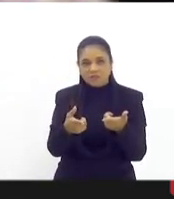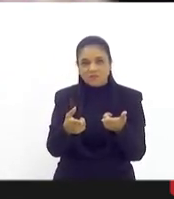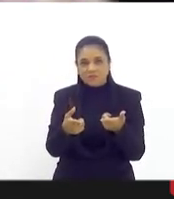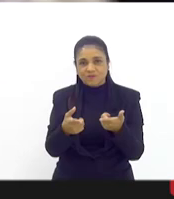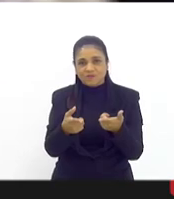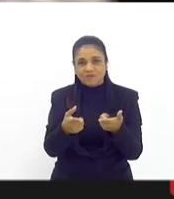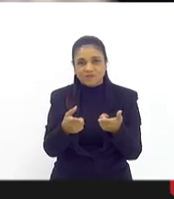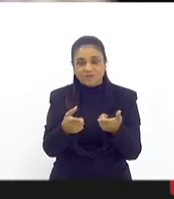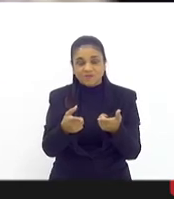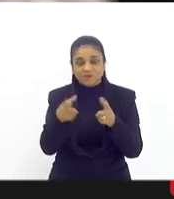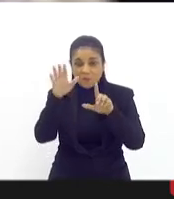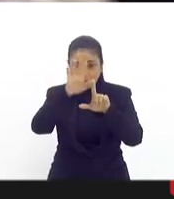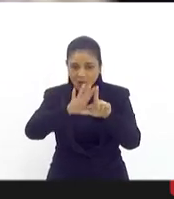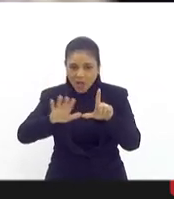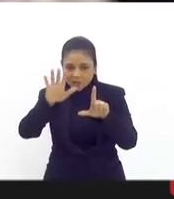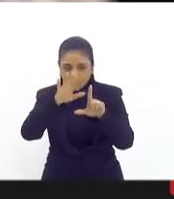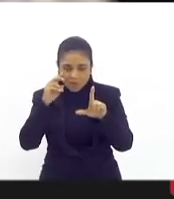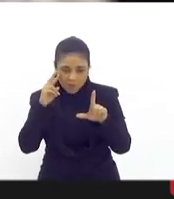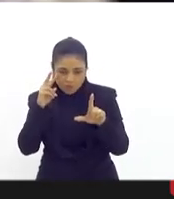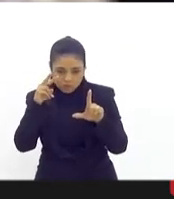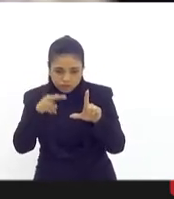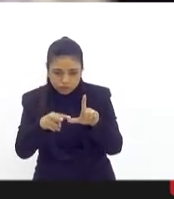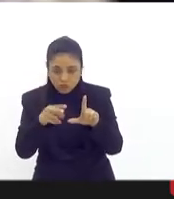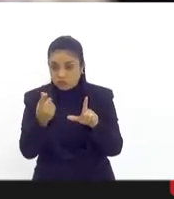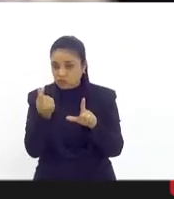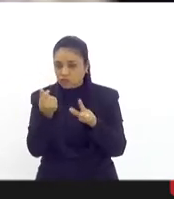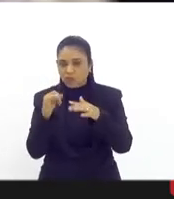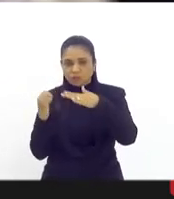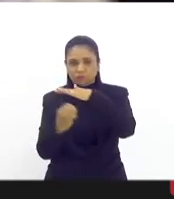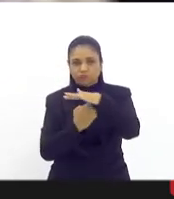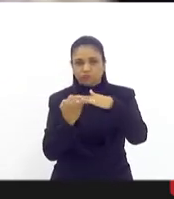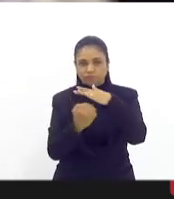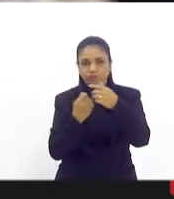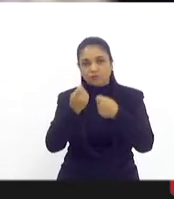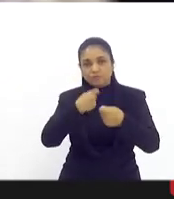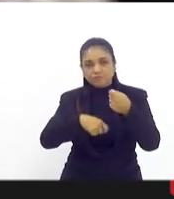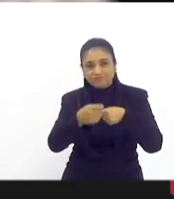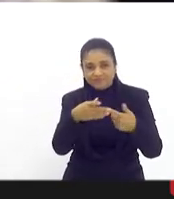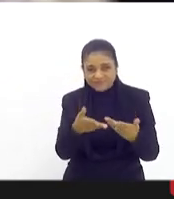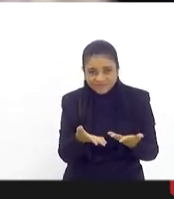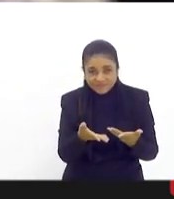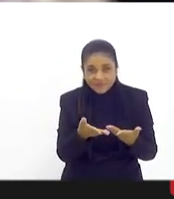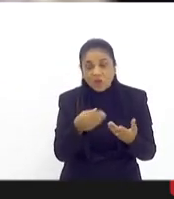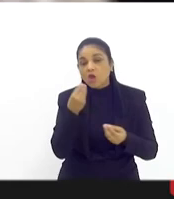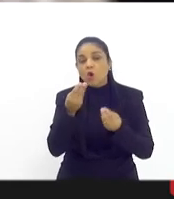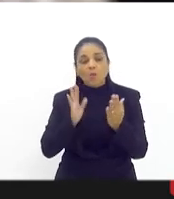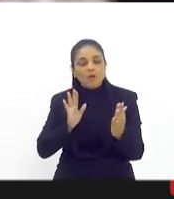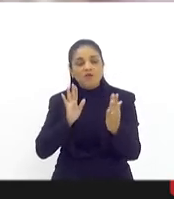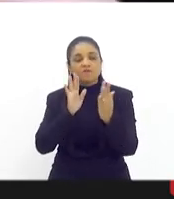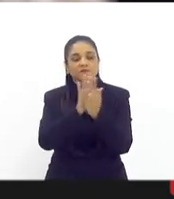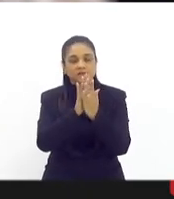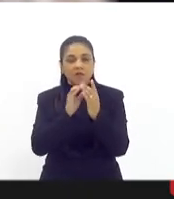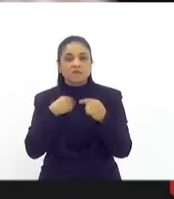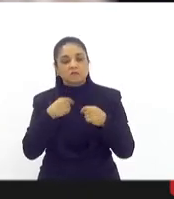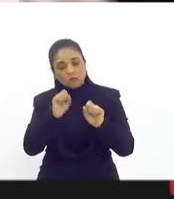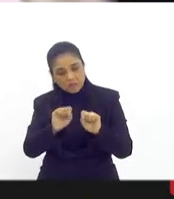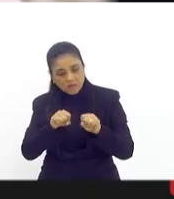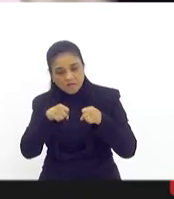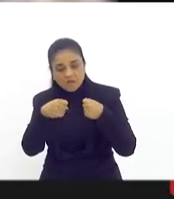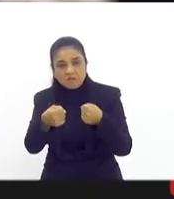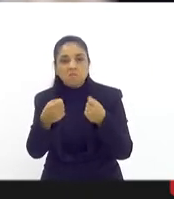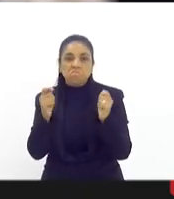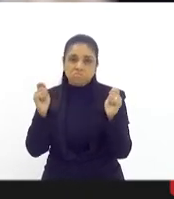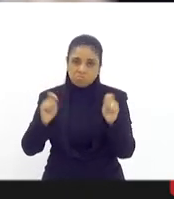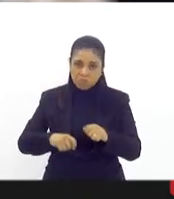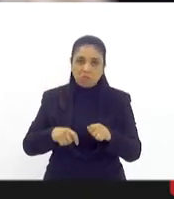você passa nessas plataformas, mais você gera dinheiro para essas empresas. Então, como enfrentar isso? Eu continuo defendendo que, embora nós não possamos